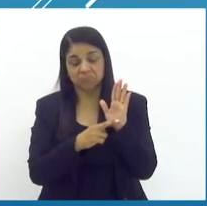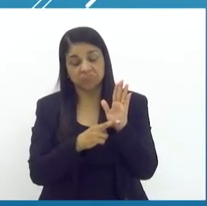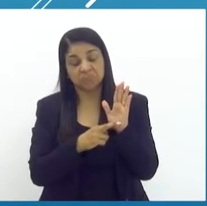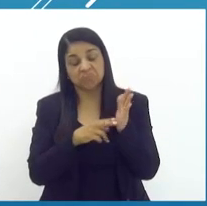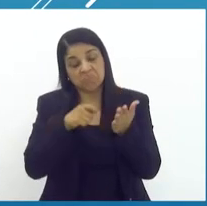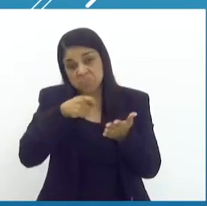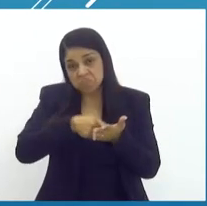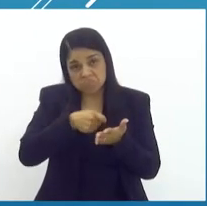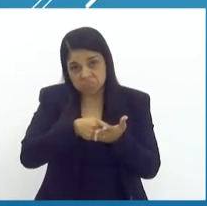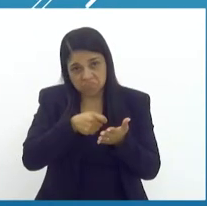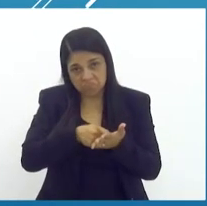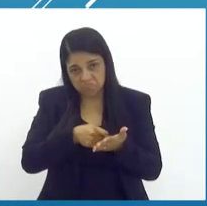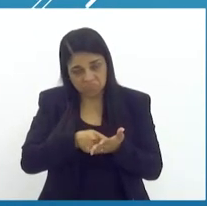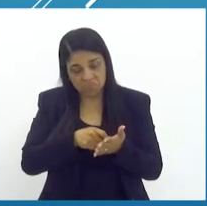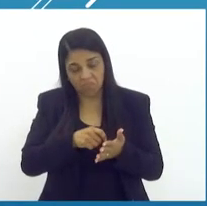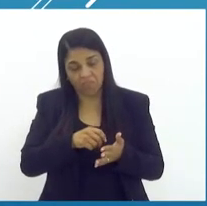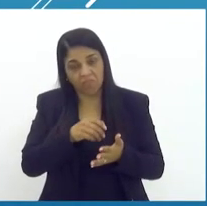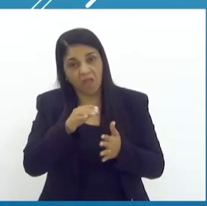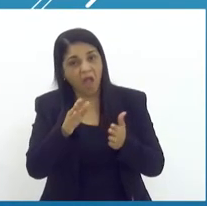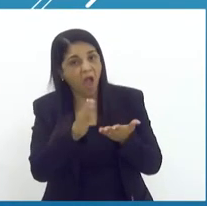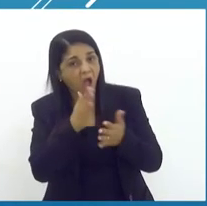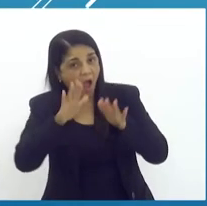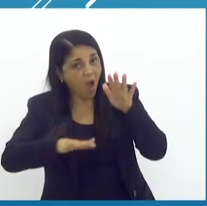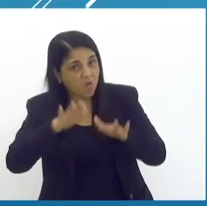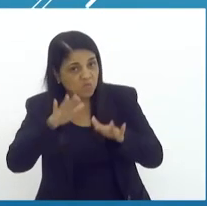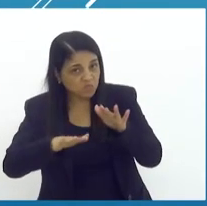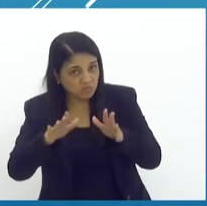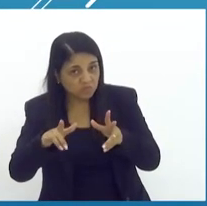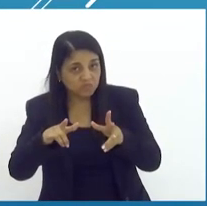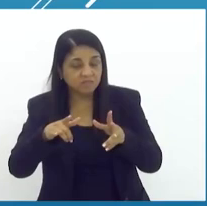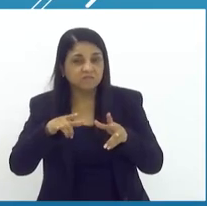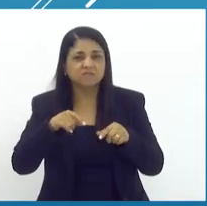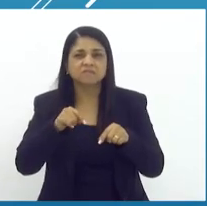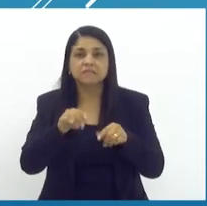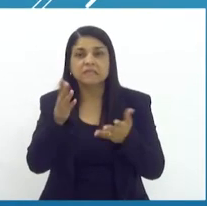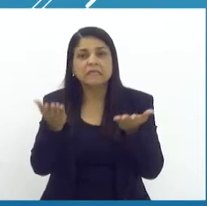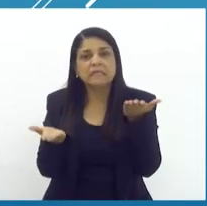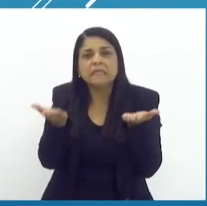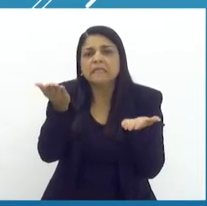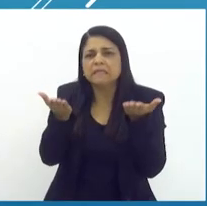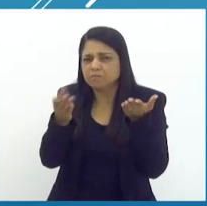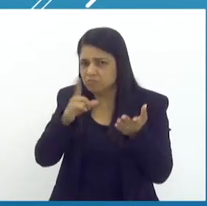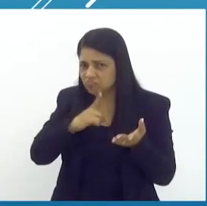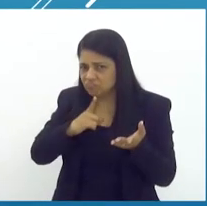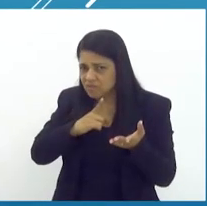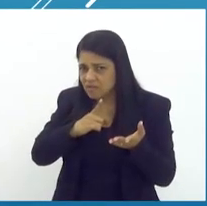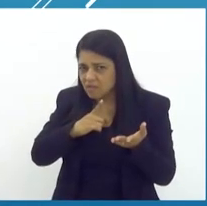o da simplificação e do equilíbrio Você sabe o que é isso equilíbrio